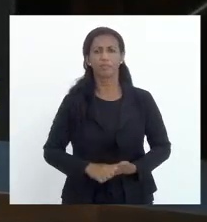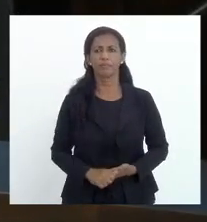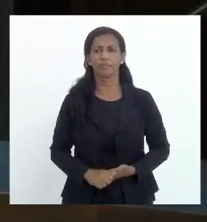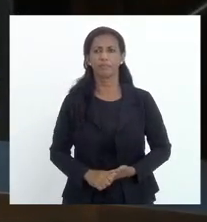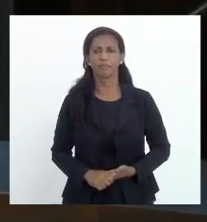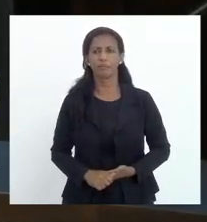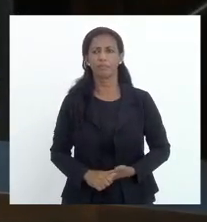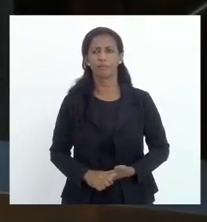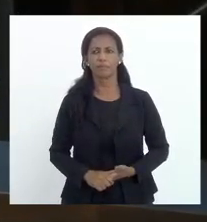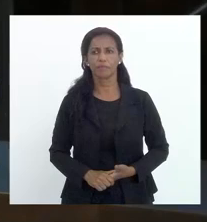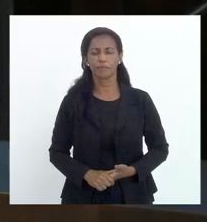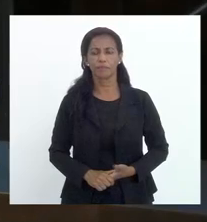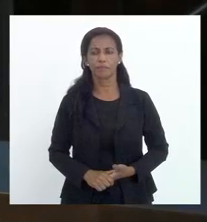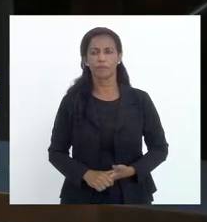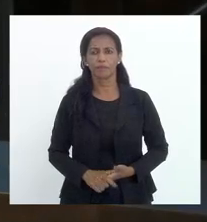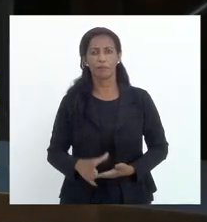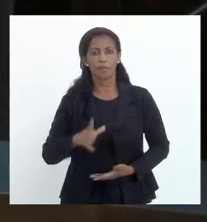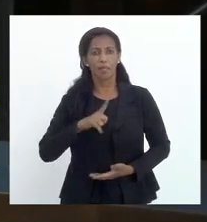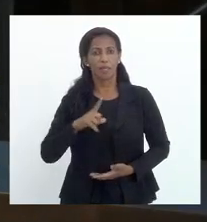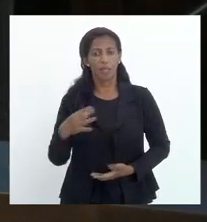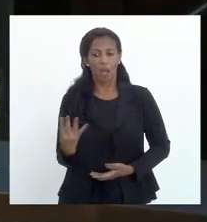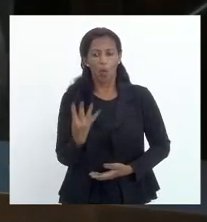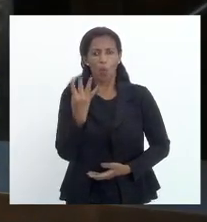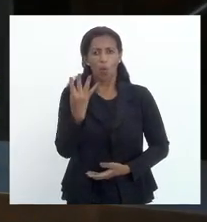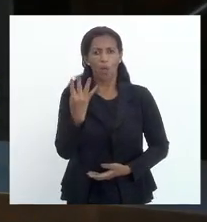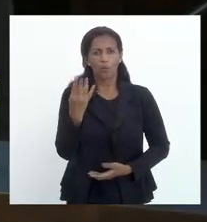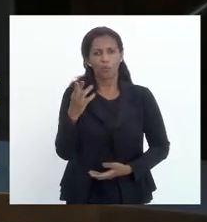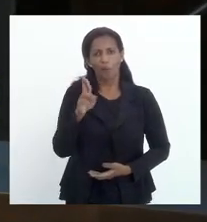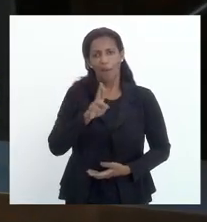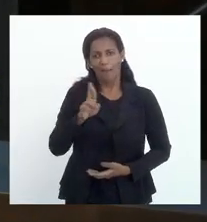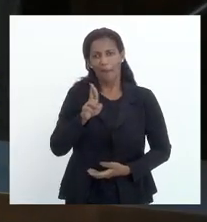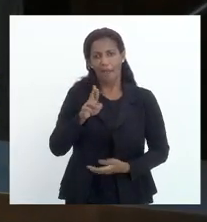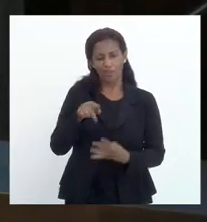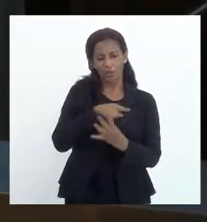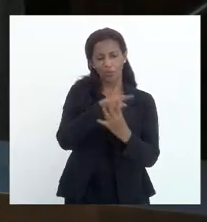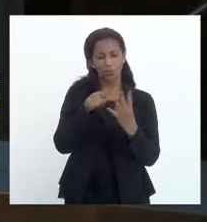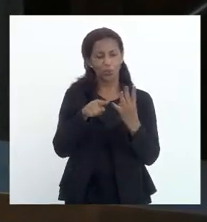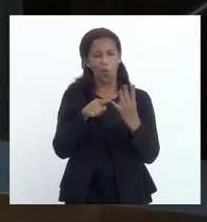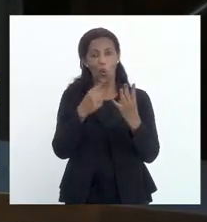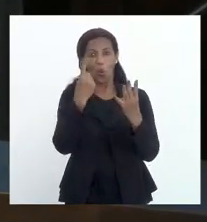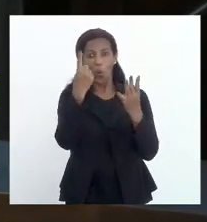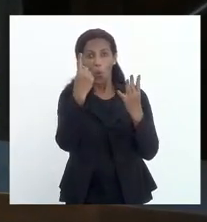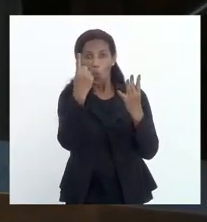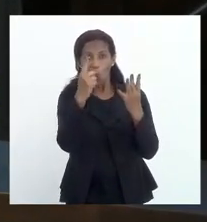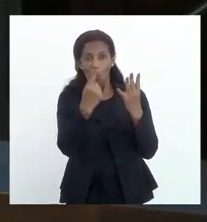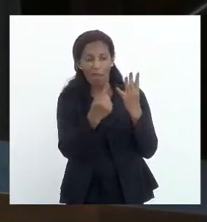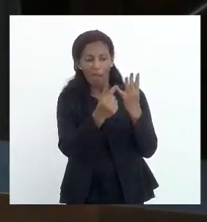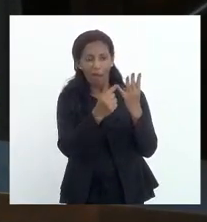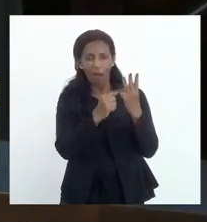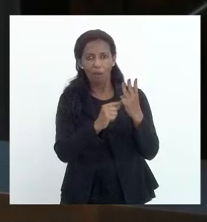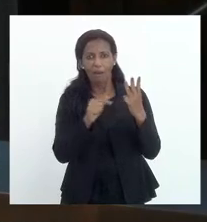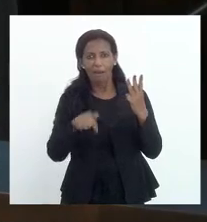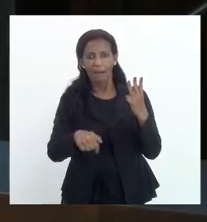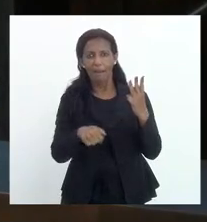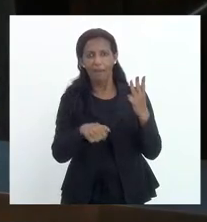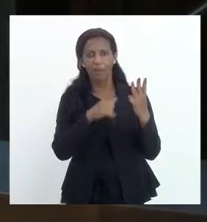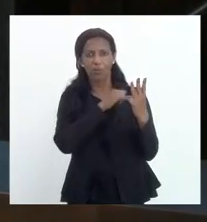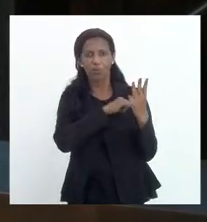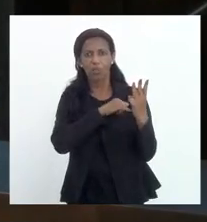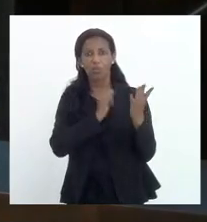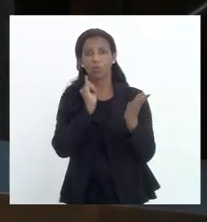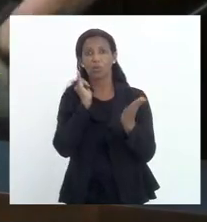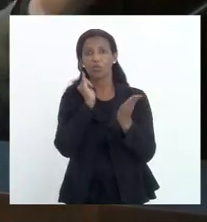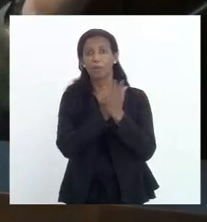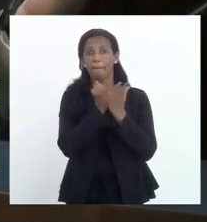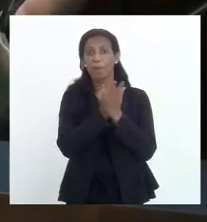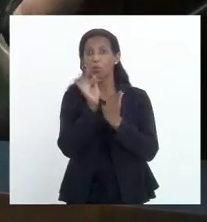que existe, a cada R$4, R$1 só fica aqui no Rio de Janeiro, R$4 de impostos